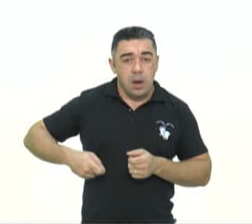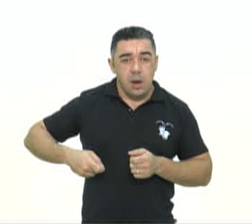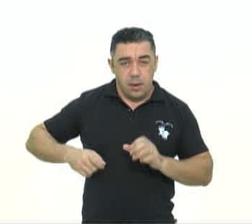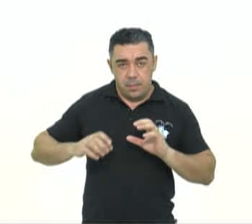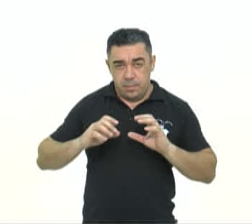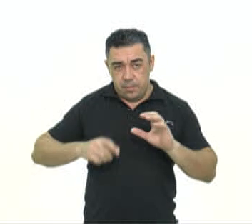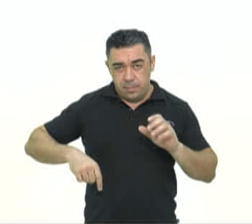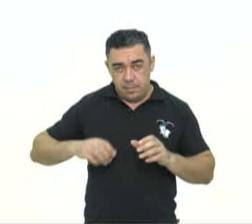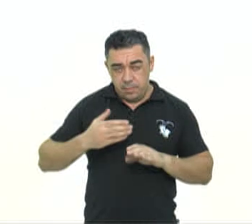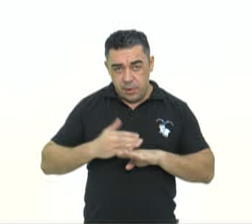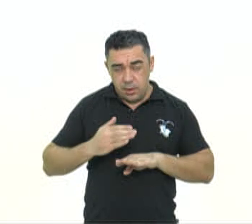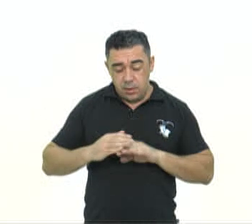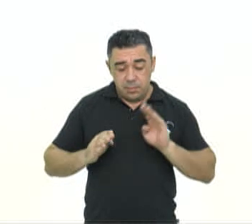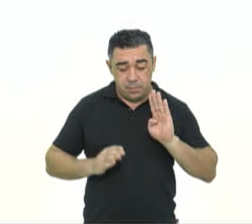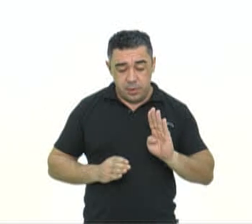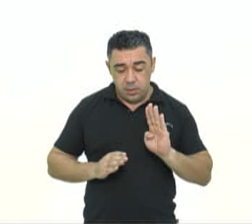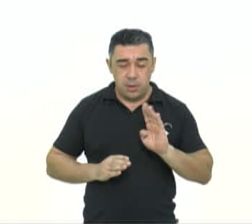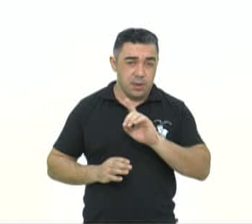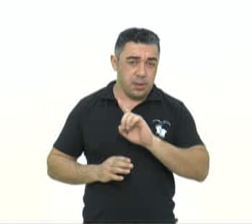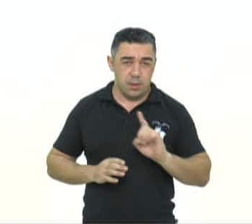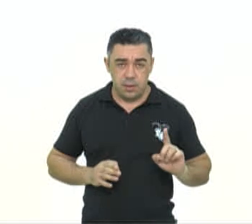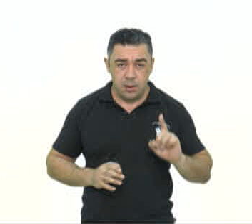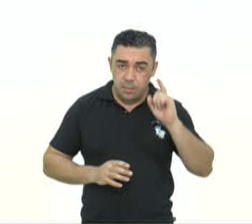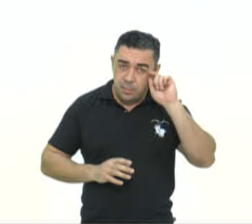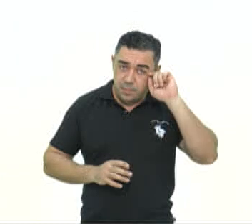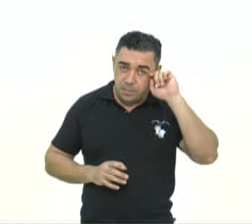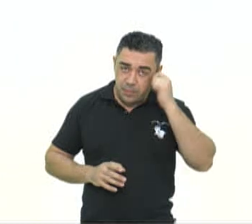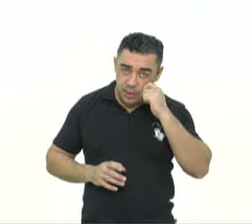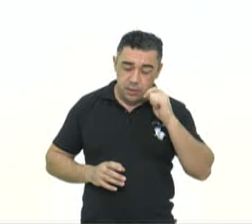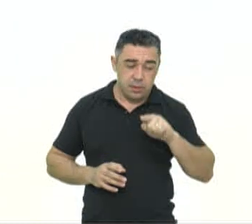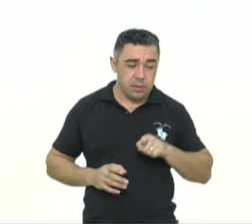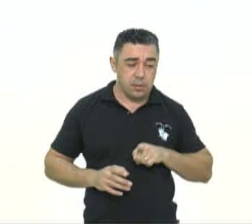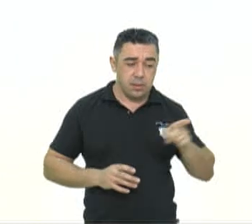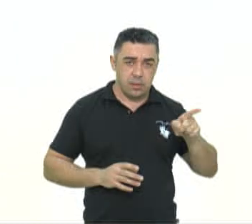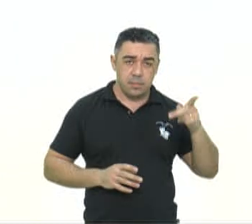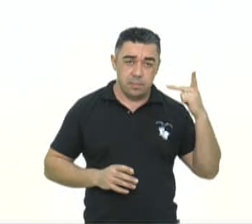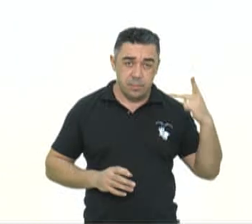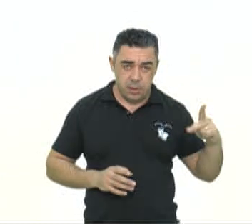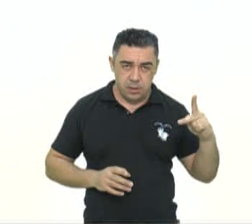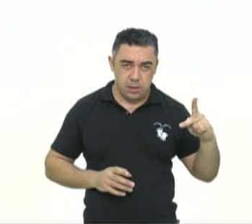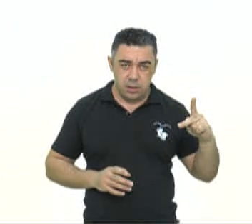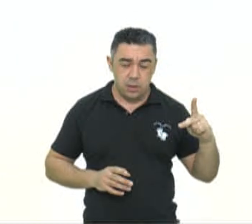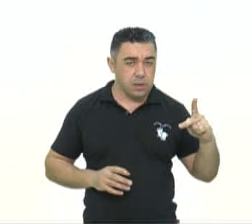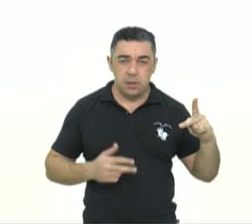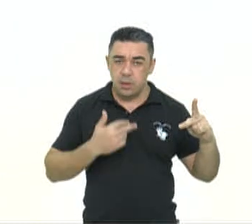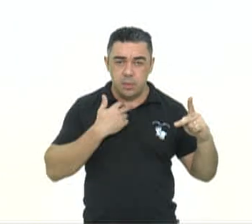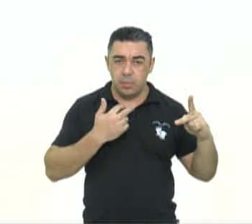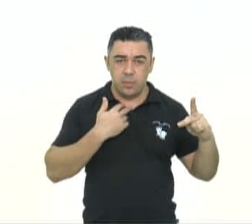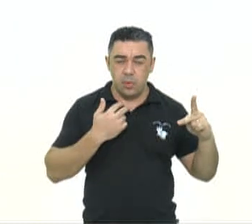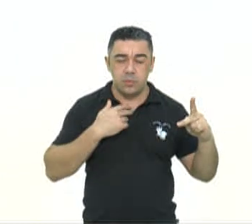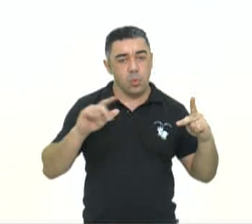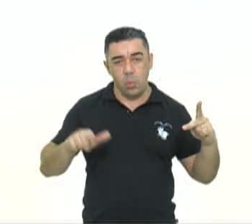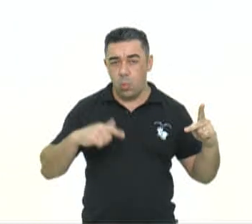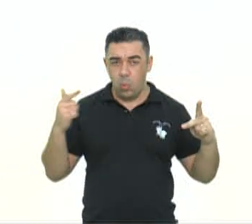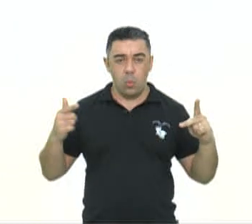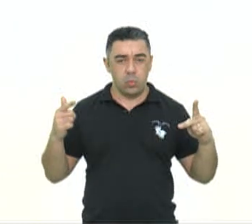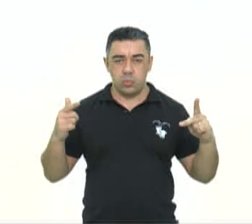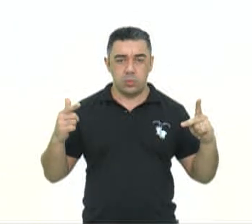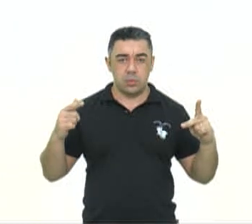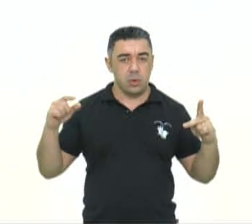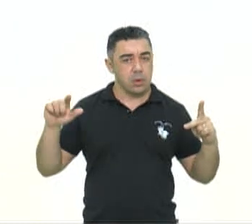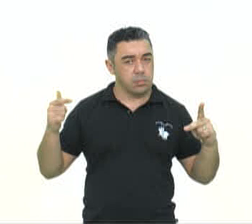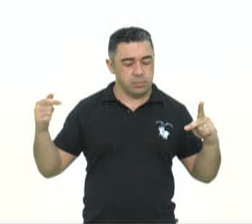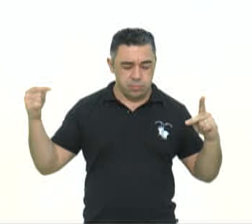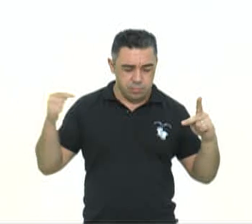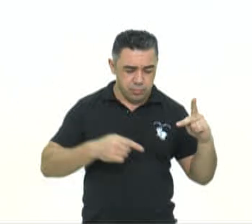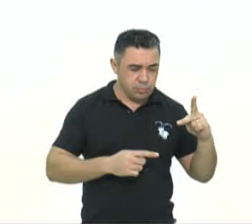do ponto B e acertar a preta no ponto P, sem acertar nenhuma outra